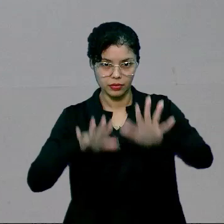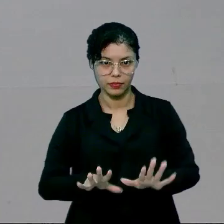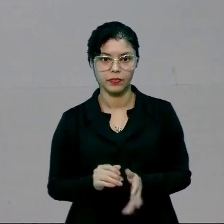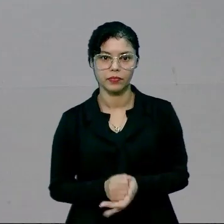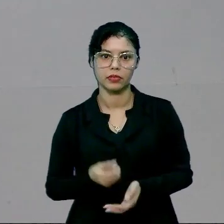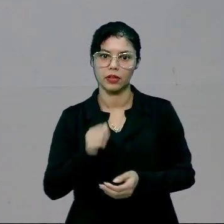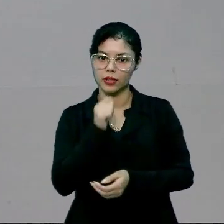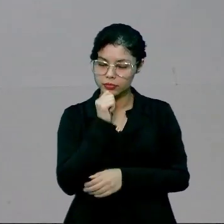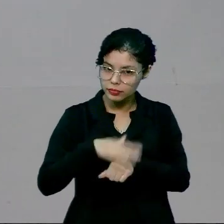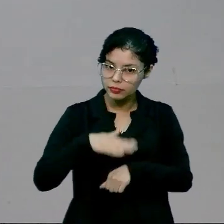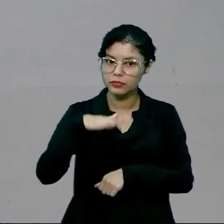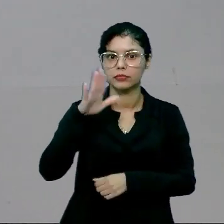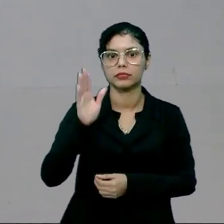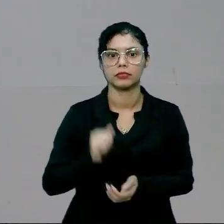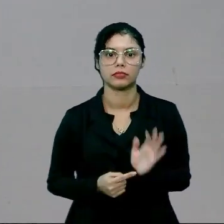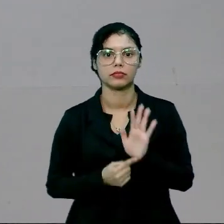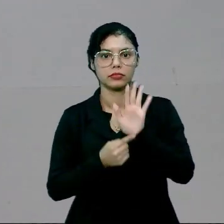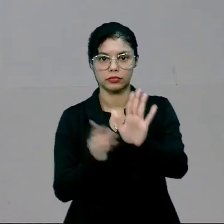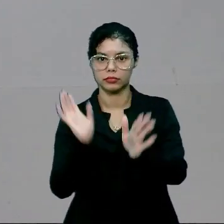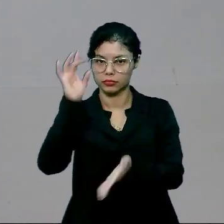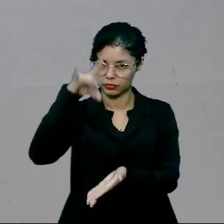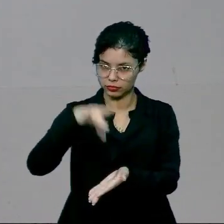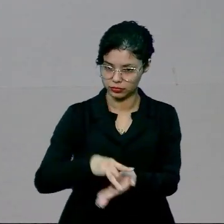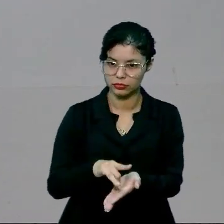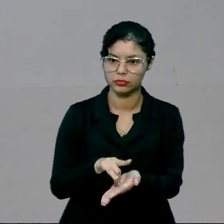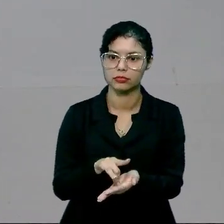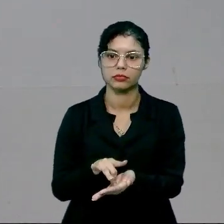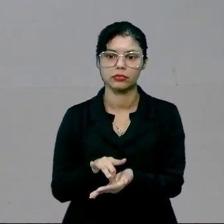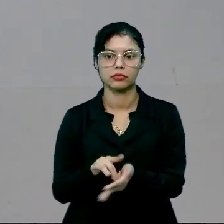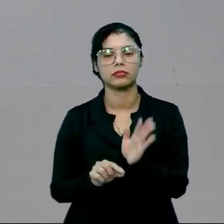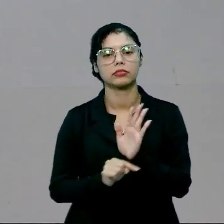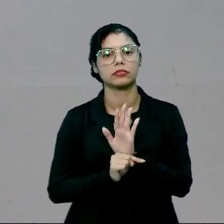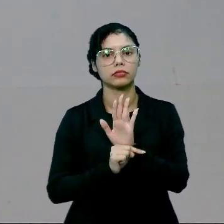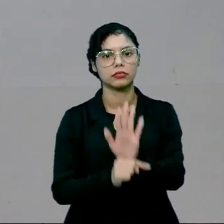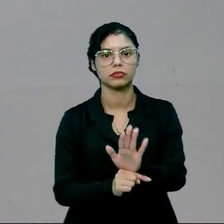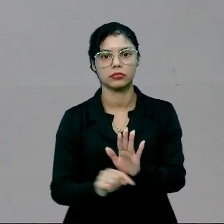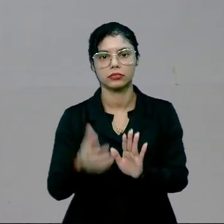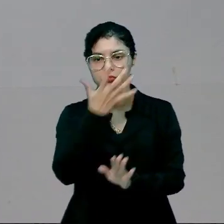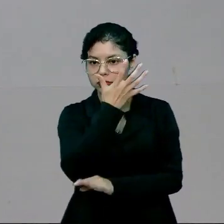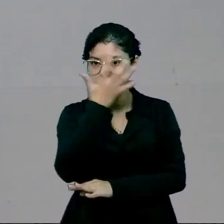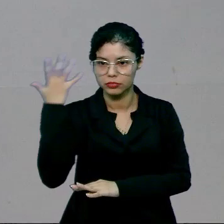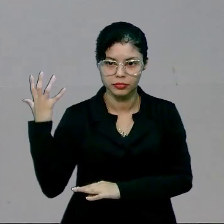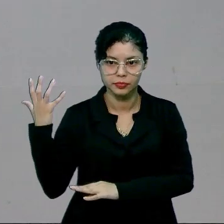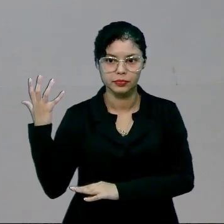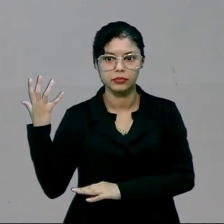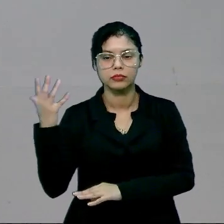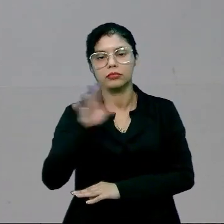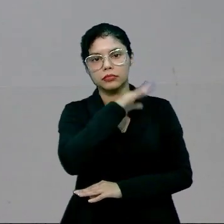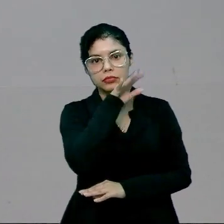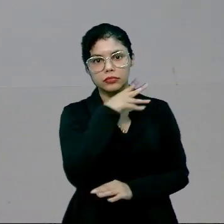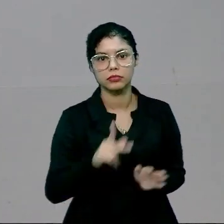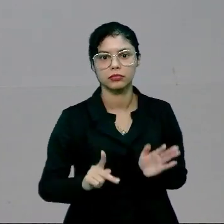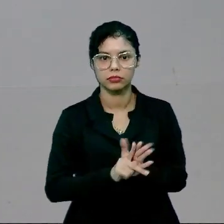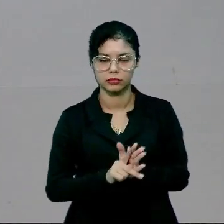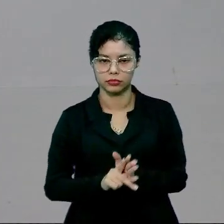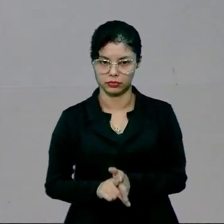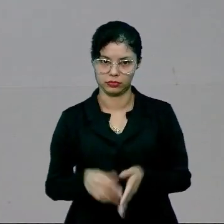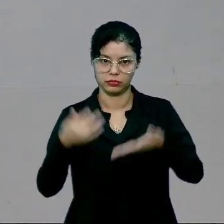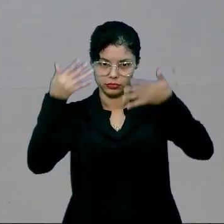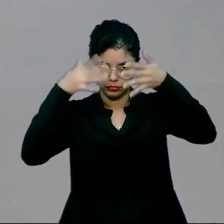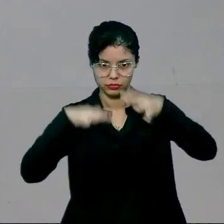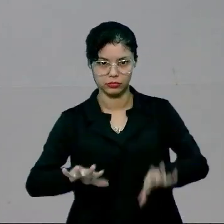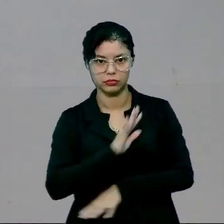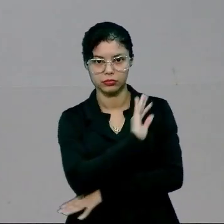ele vai muito além de mostrar essa realidade, ele mostra o caráter aí animal, mostra aí a